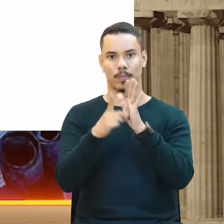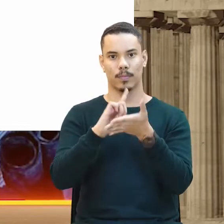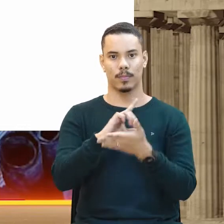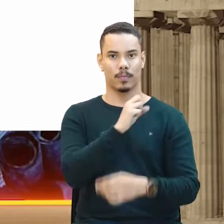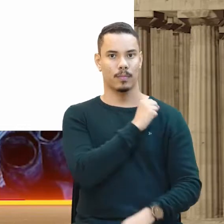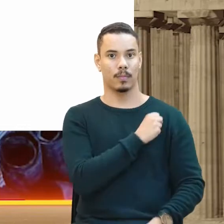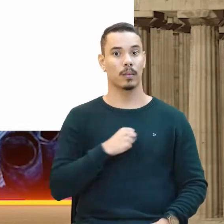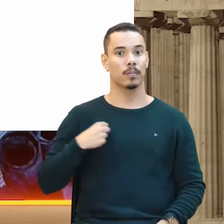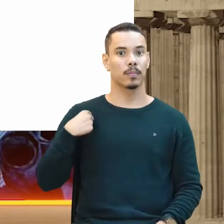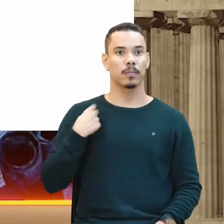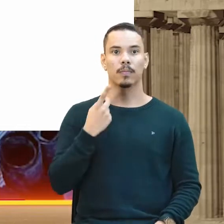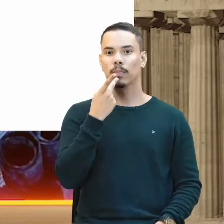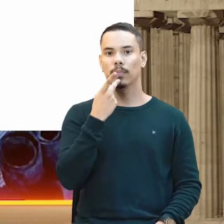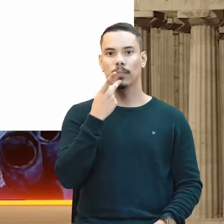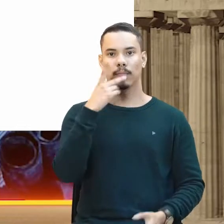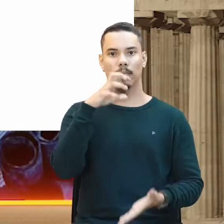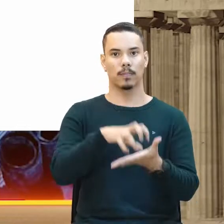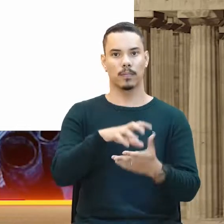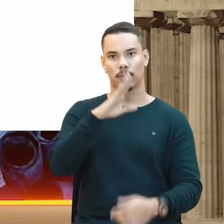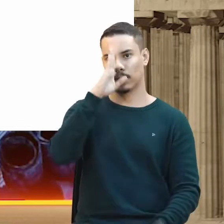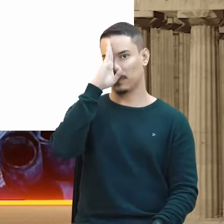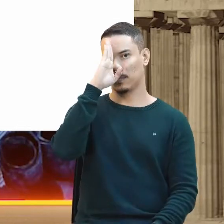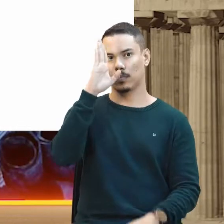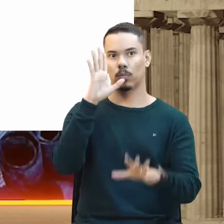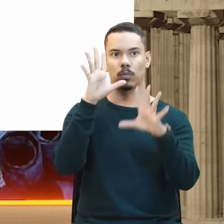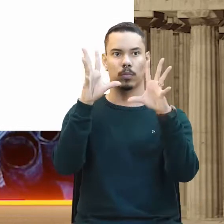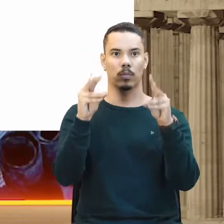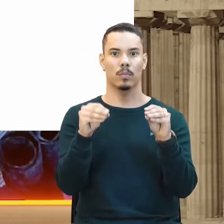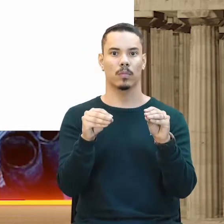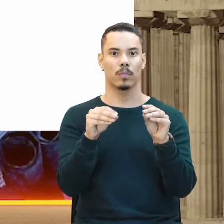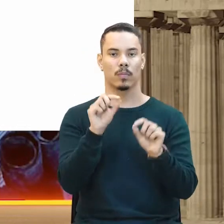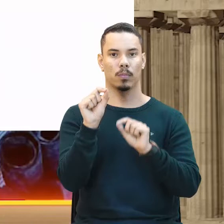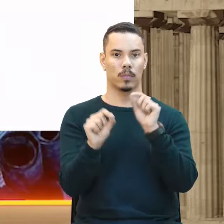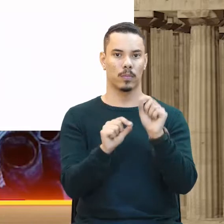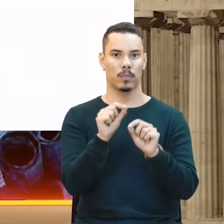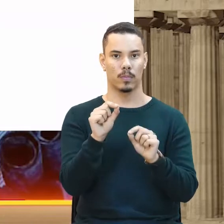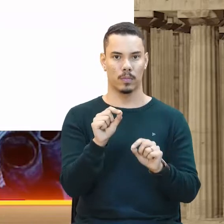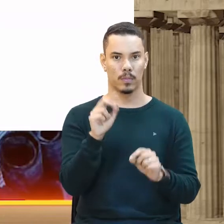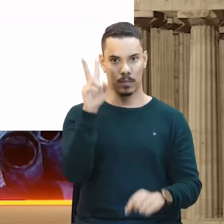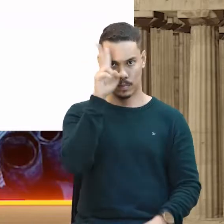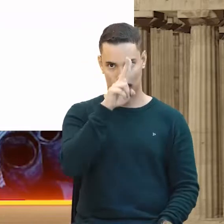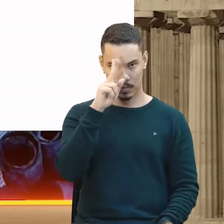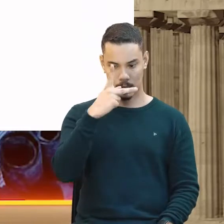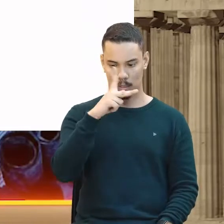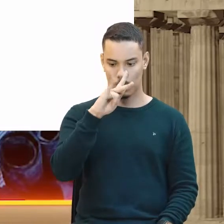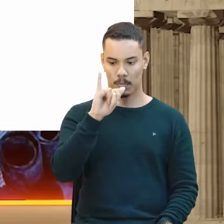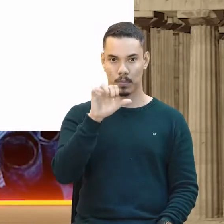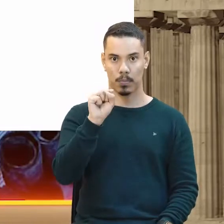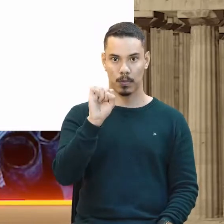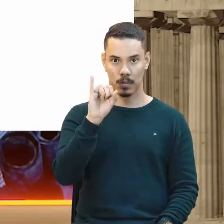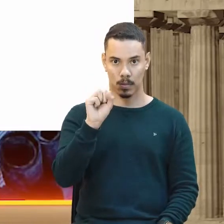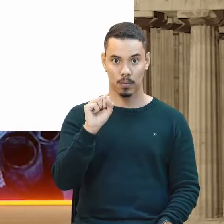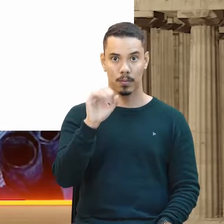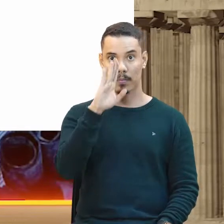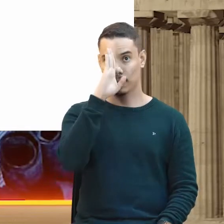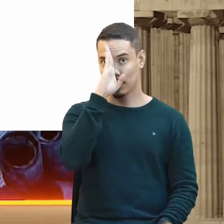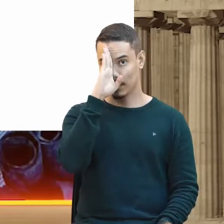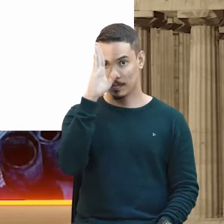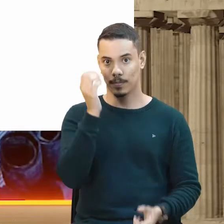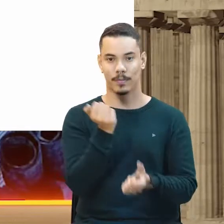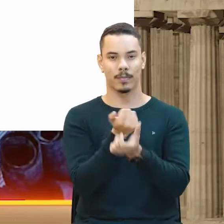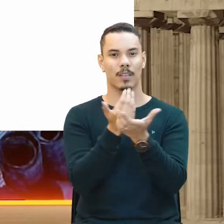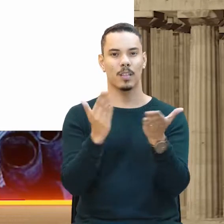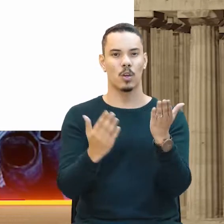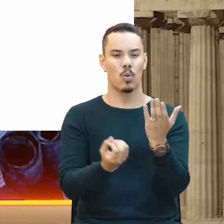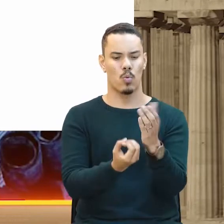investigação filosófica era a physis, a busca do elemento primordial que deu origem a